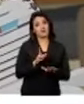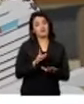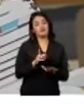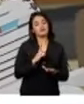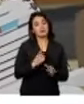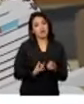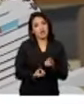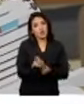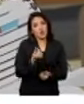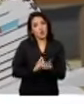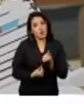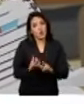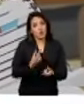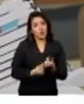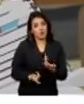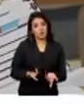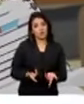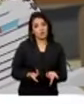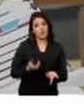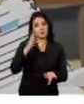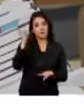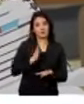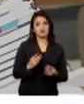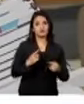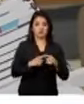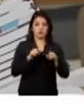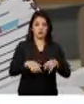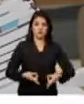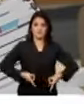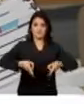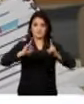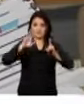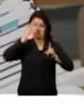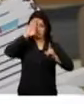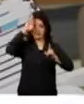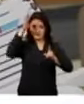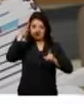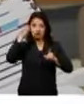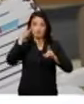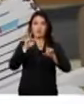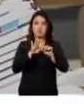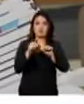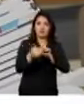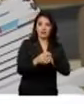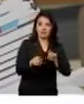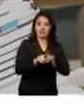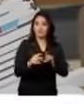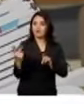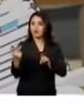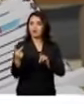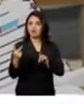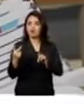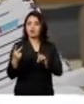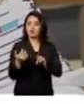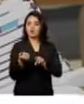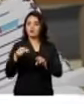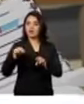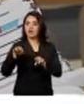em conta o prédio principal do Supremo e os dois anexos.